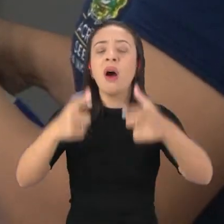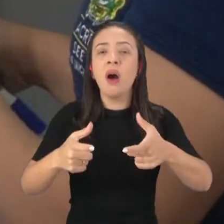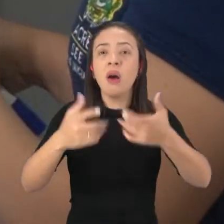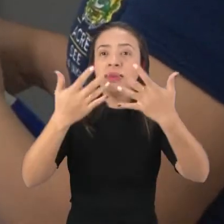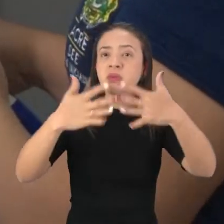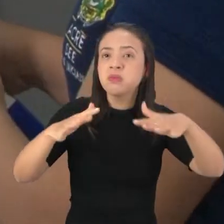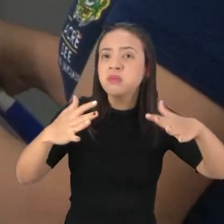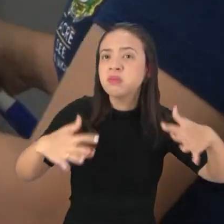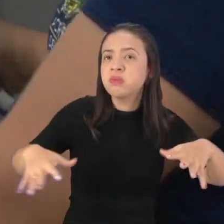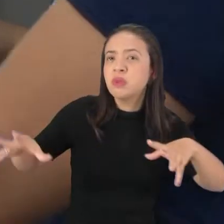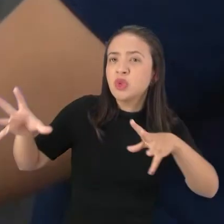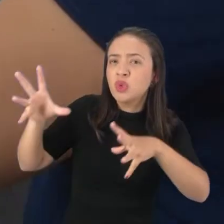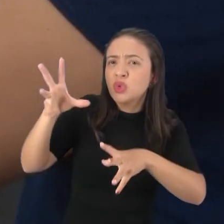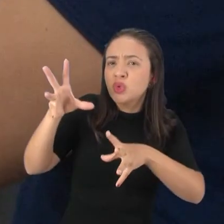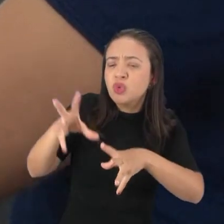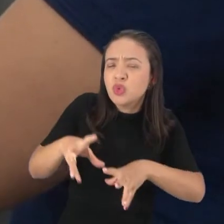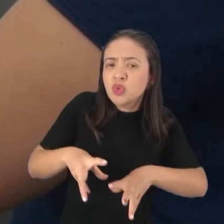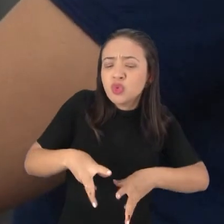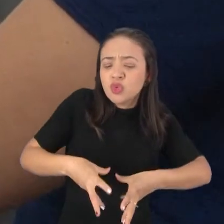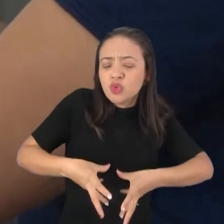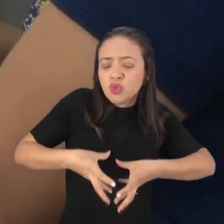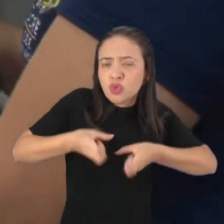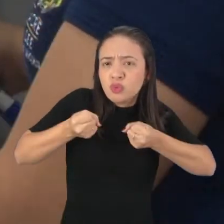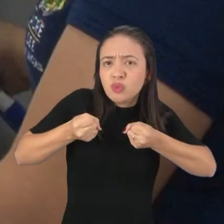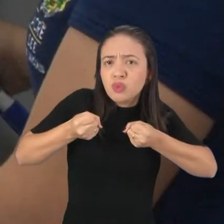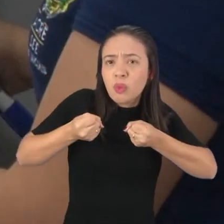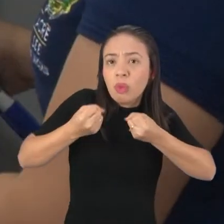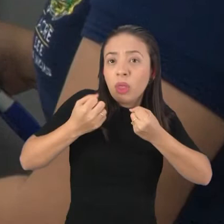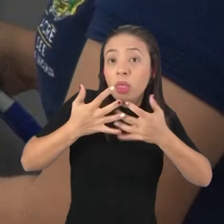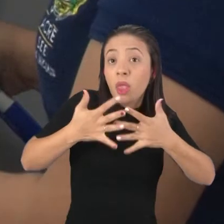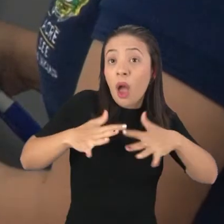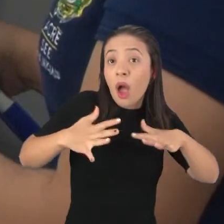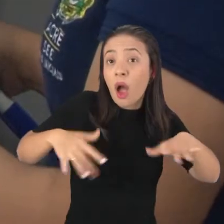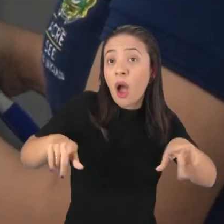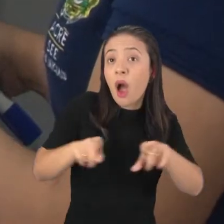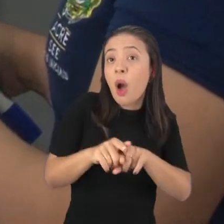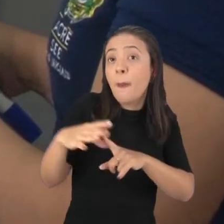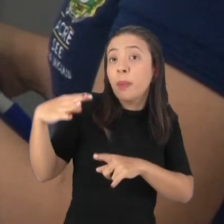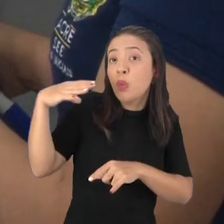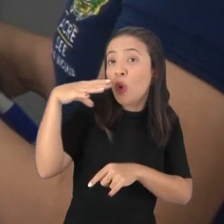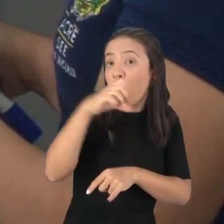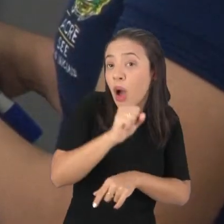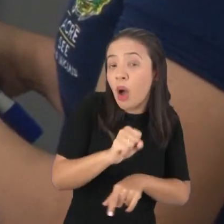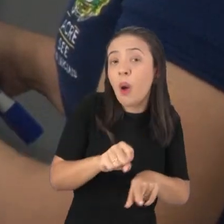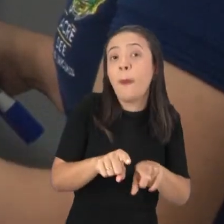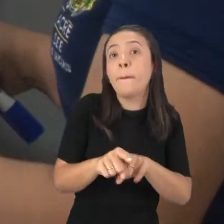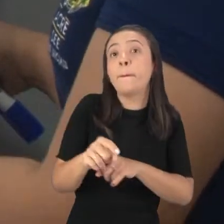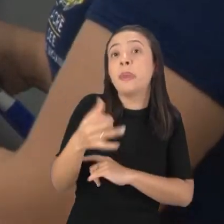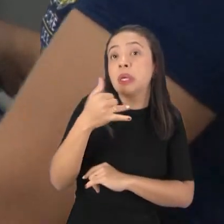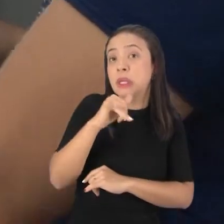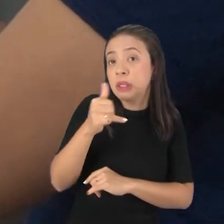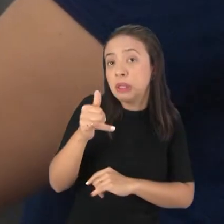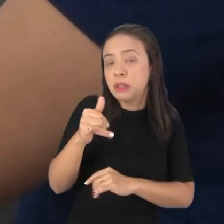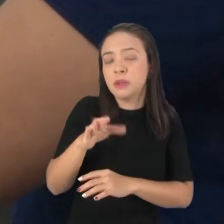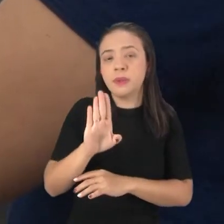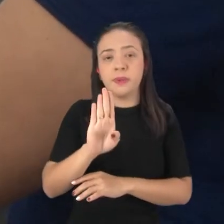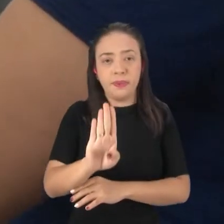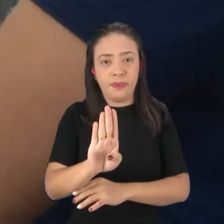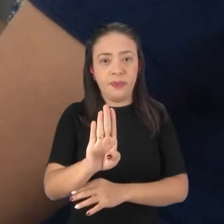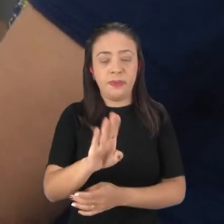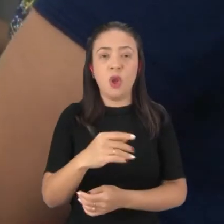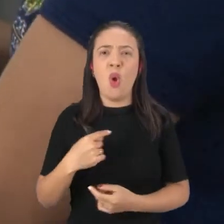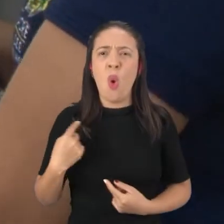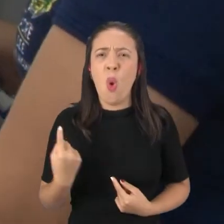oceano, coletam calor e energia da água, mas não falou sobre tempestades de verão. Vamos lá, letra